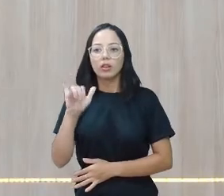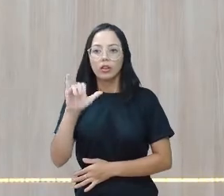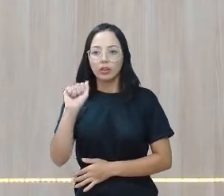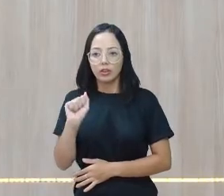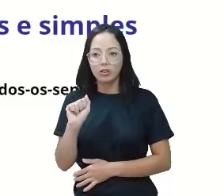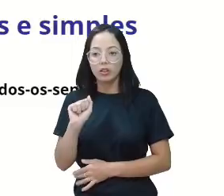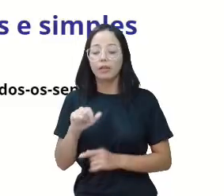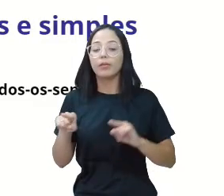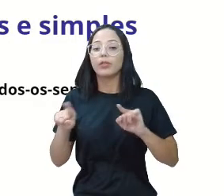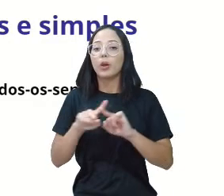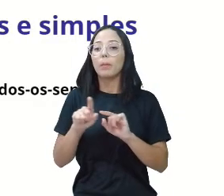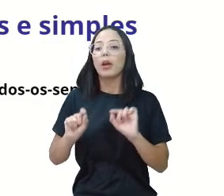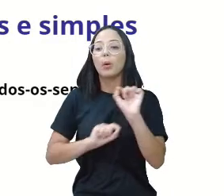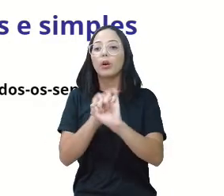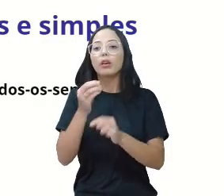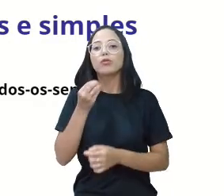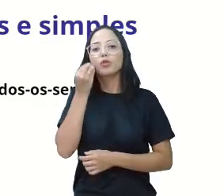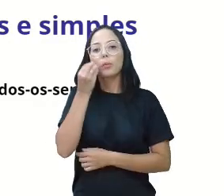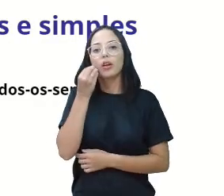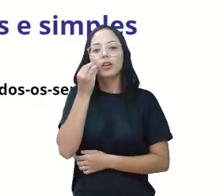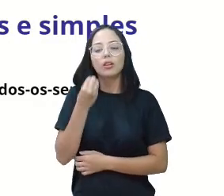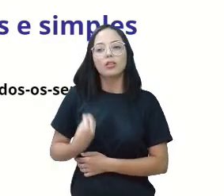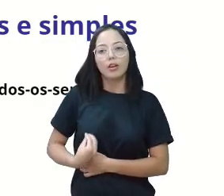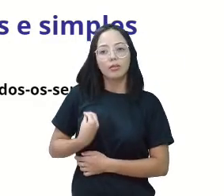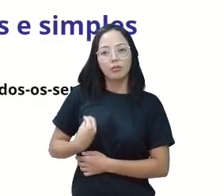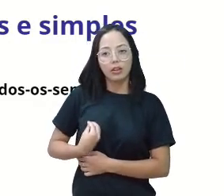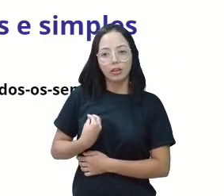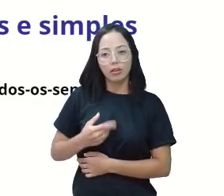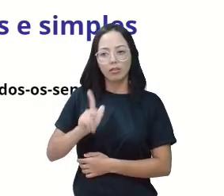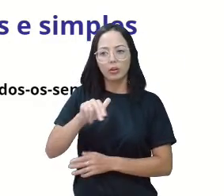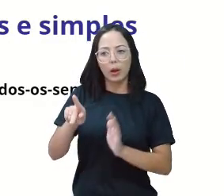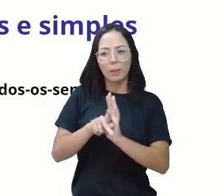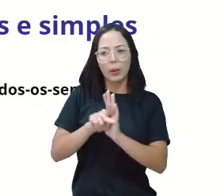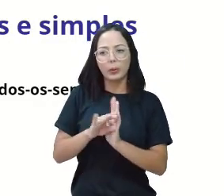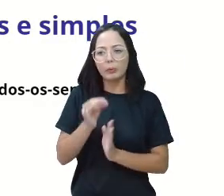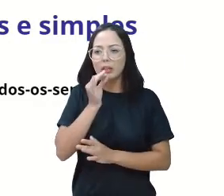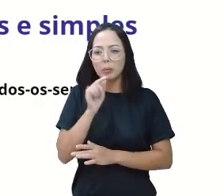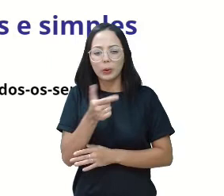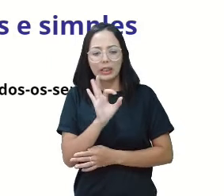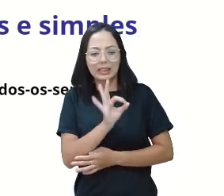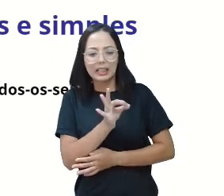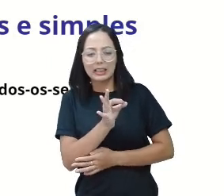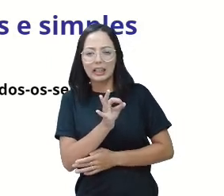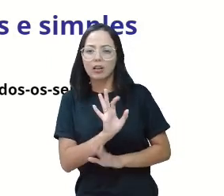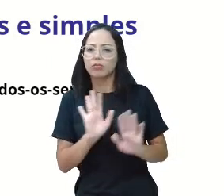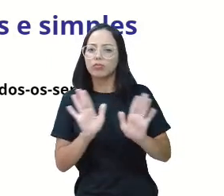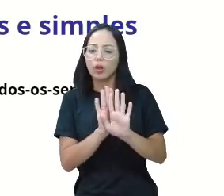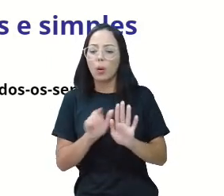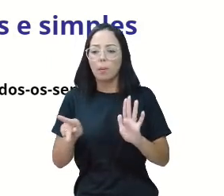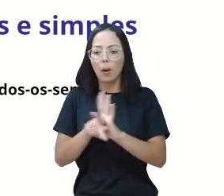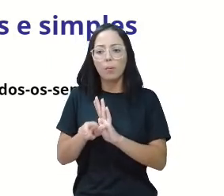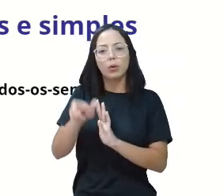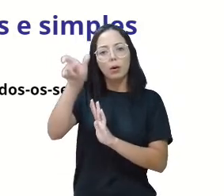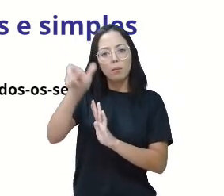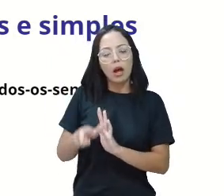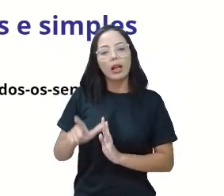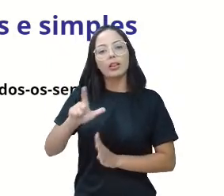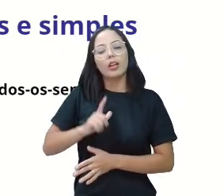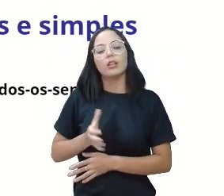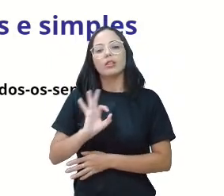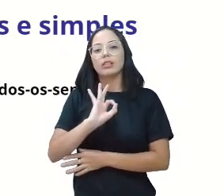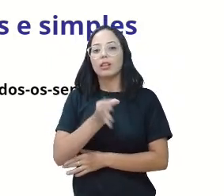é que a experiência ela é muito vívida. Ela não é uma coisa que ele não tem certeza. Geralmente o sinesteta, ele tem